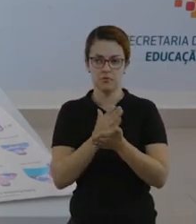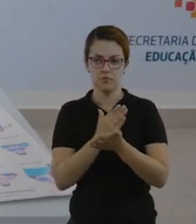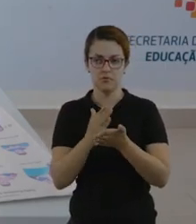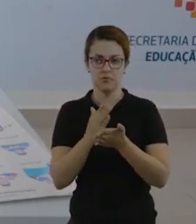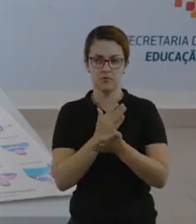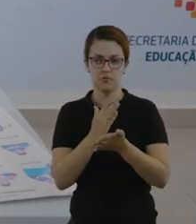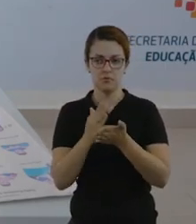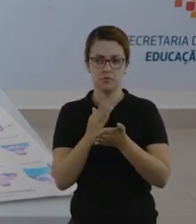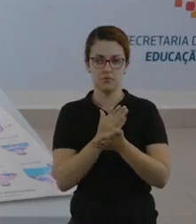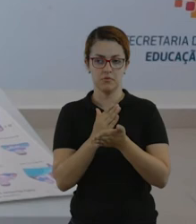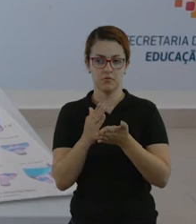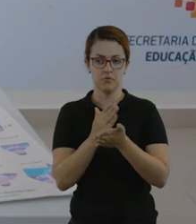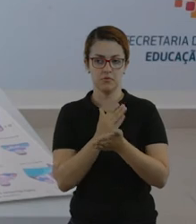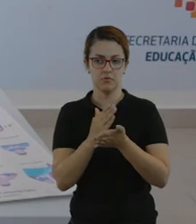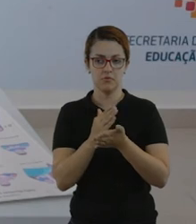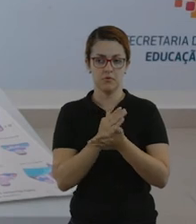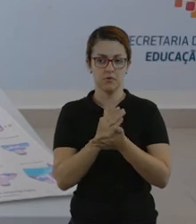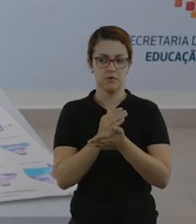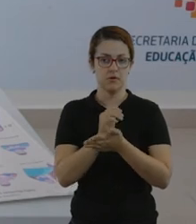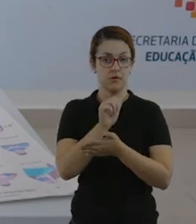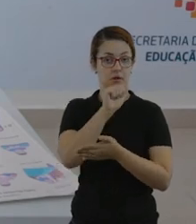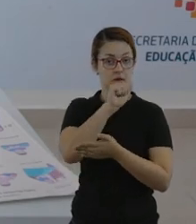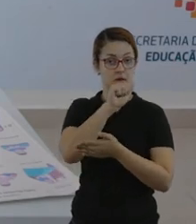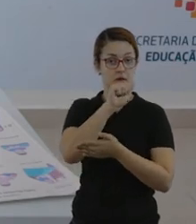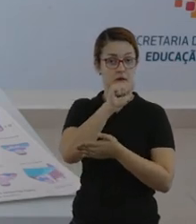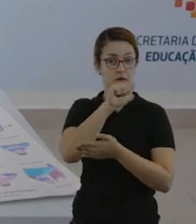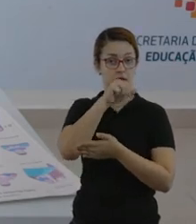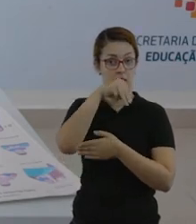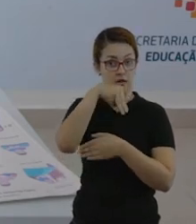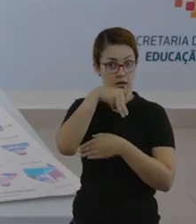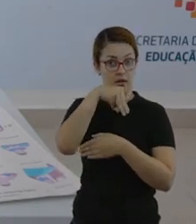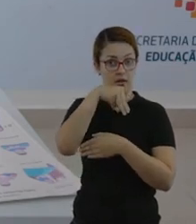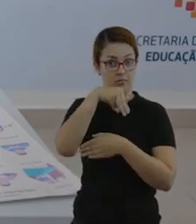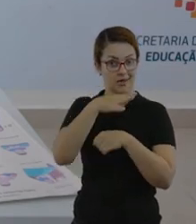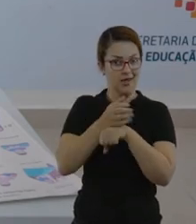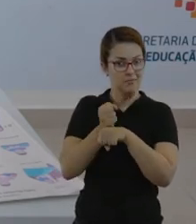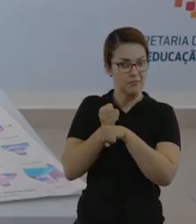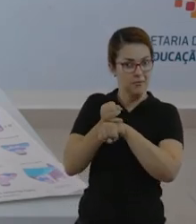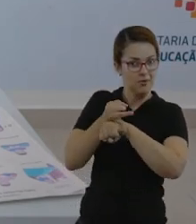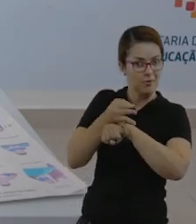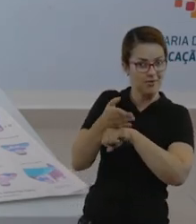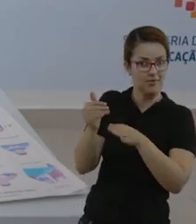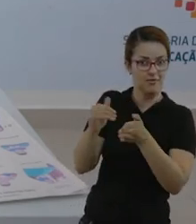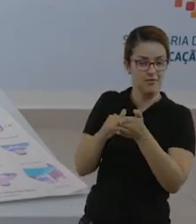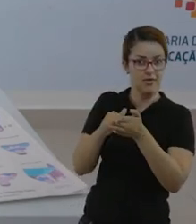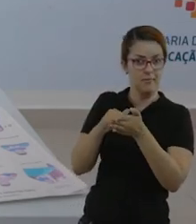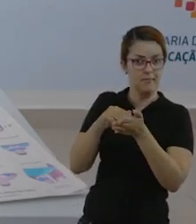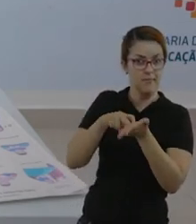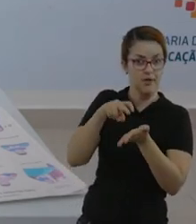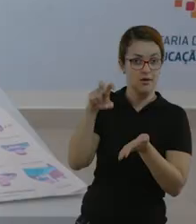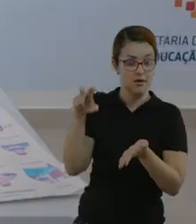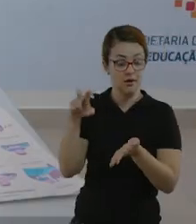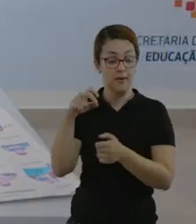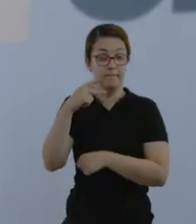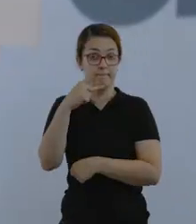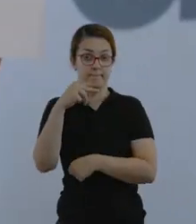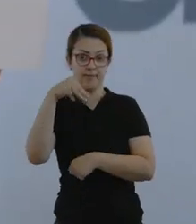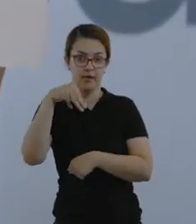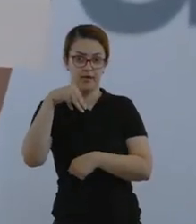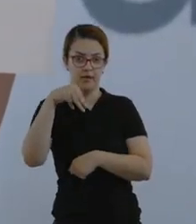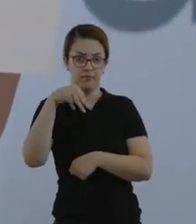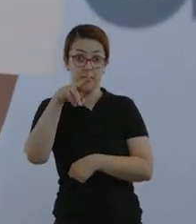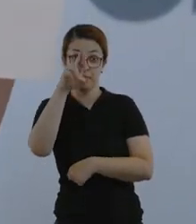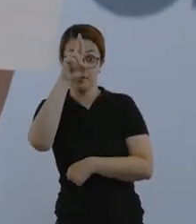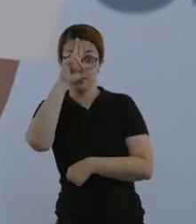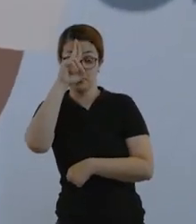Primeiro de tudo, nós temos que lembrar que nós temos uma separação em inglês. AM, que é, se